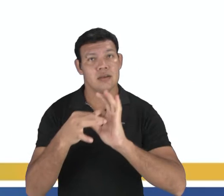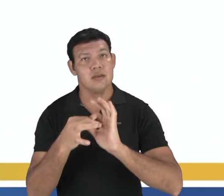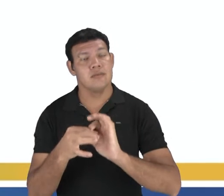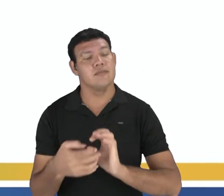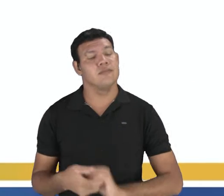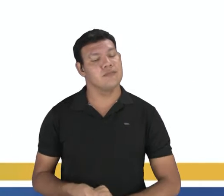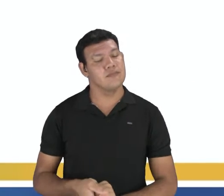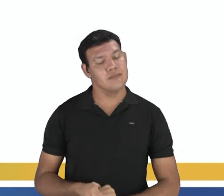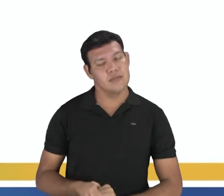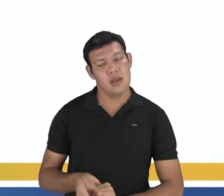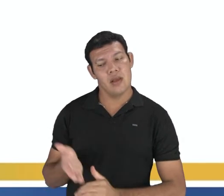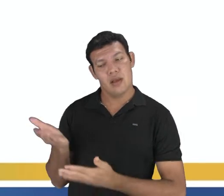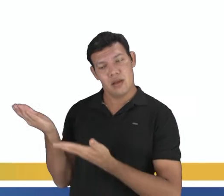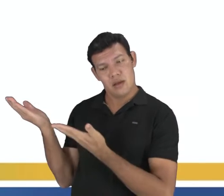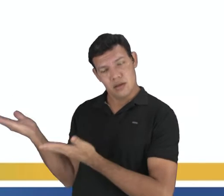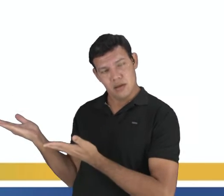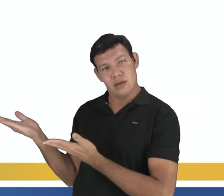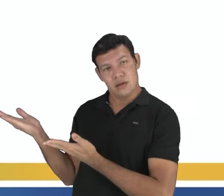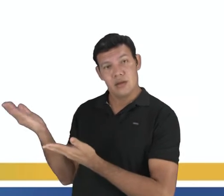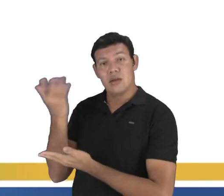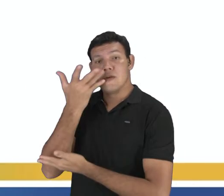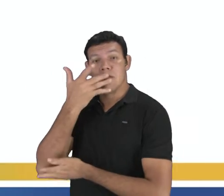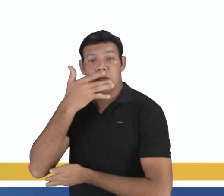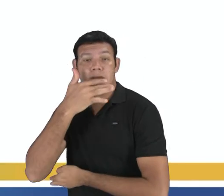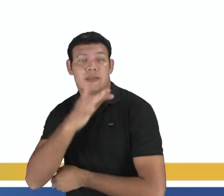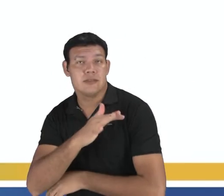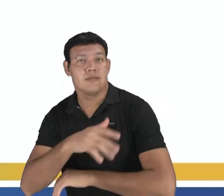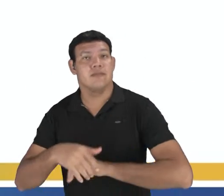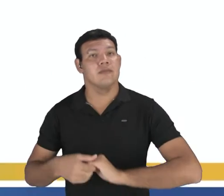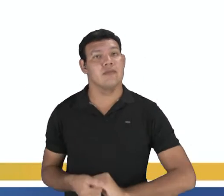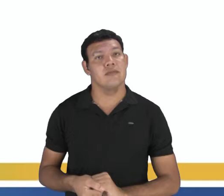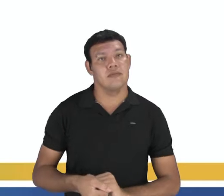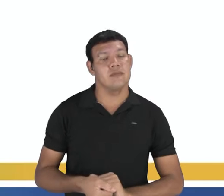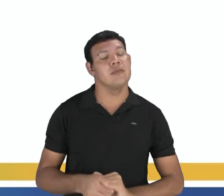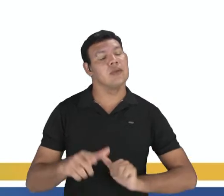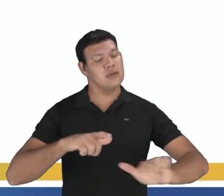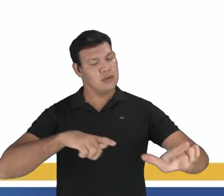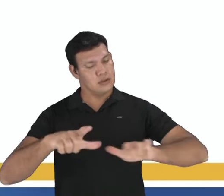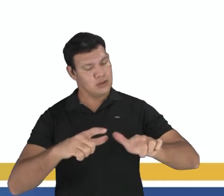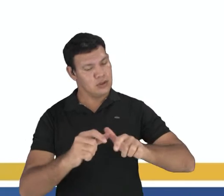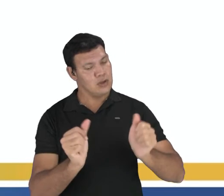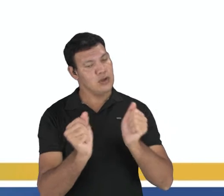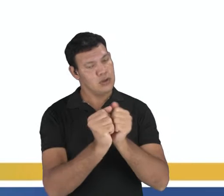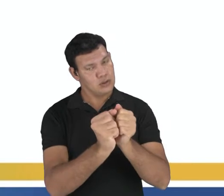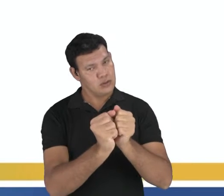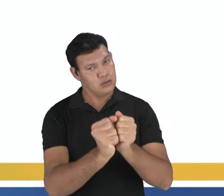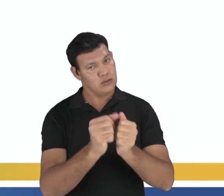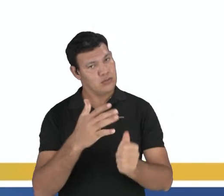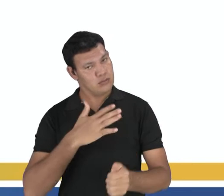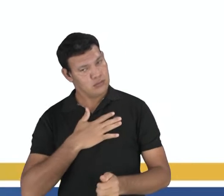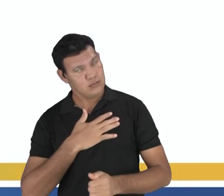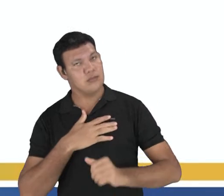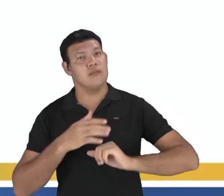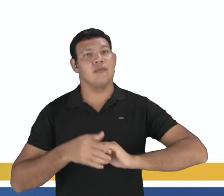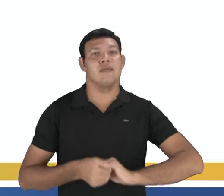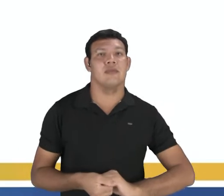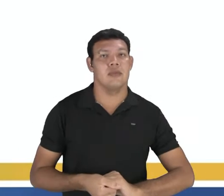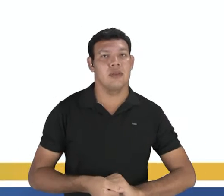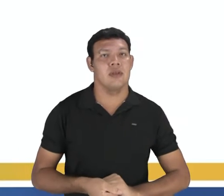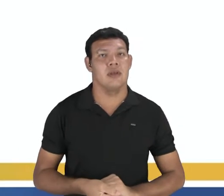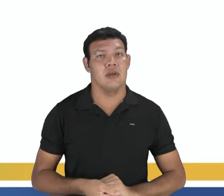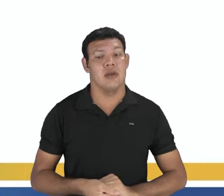Este é o garoto full que works with me que trabalha comigo ele